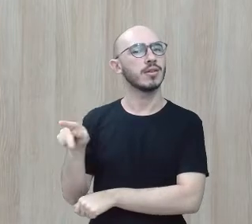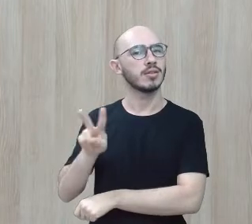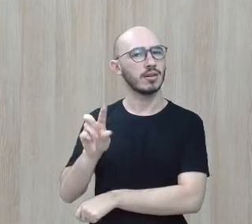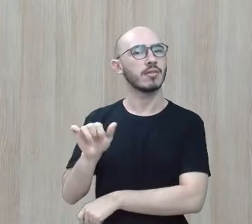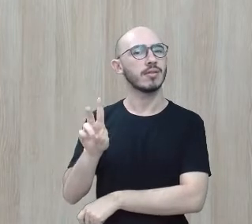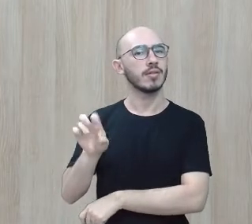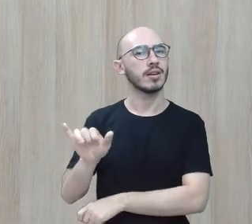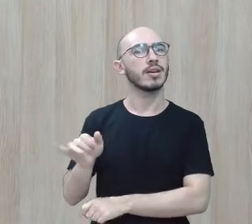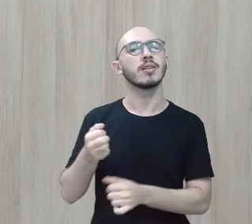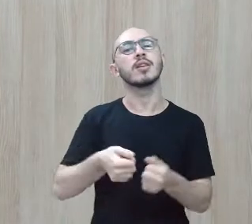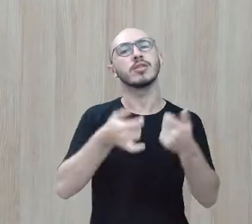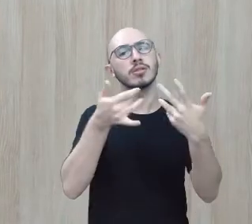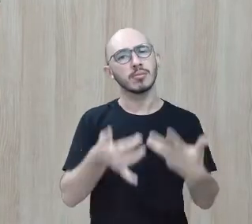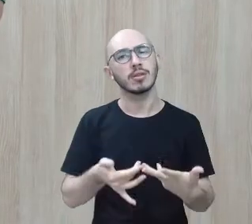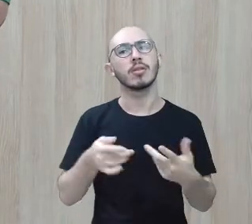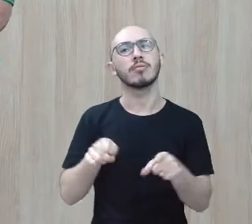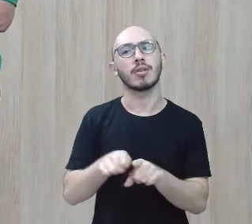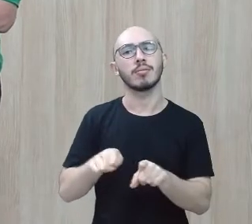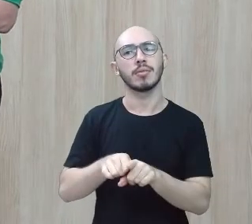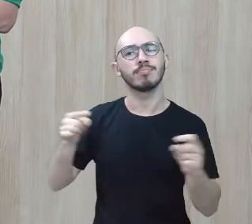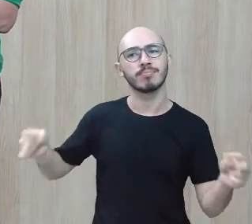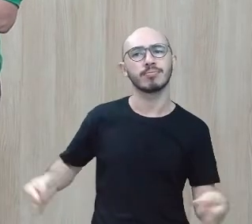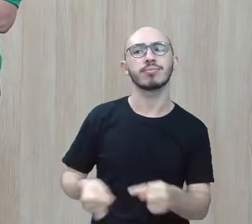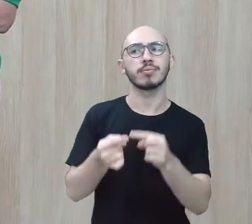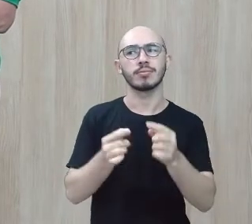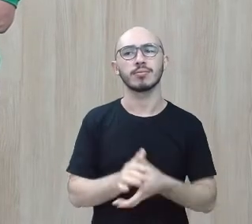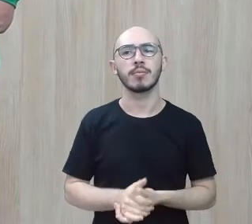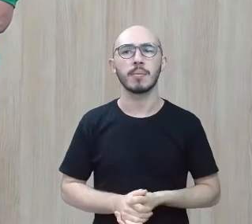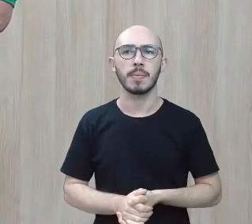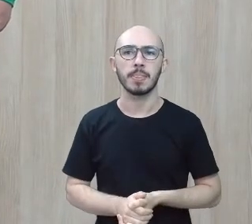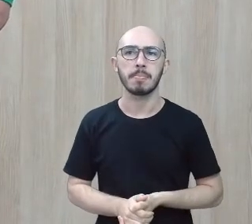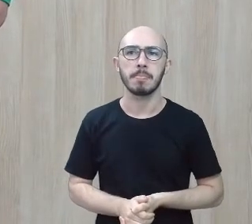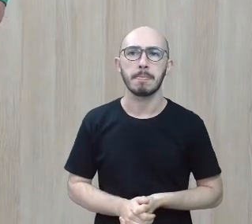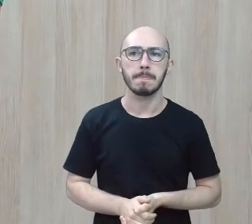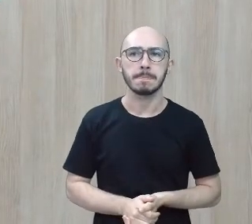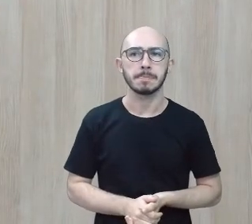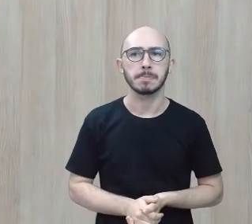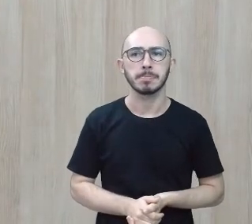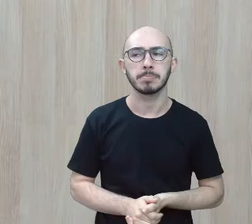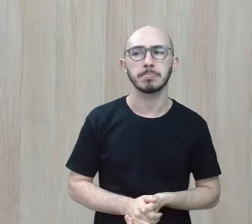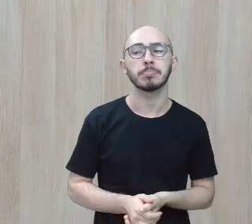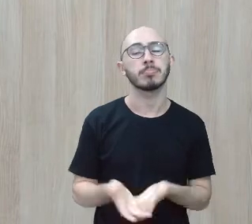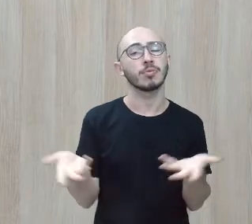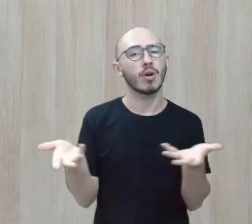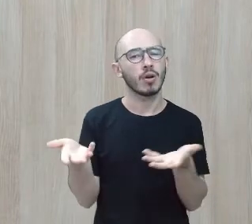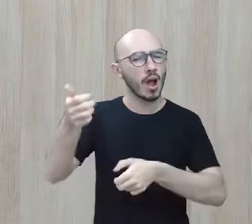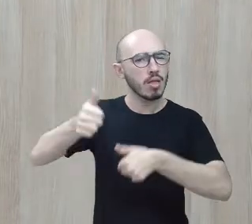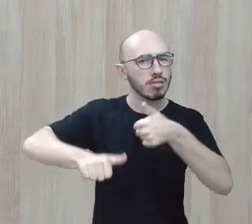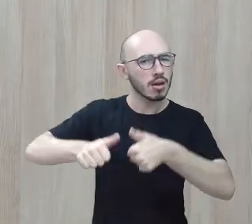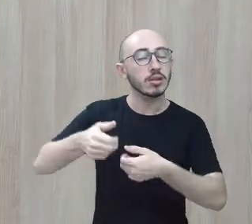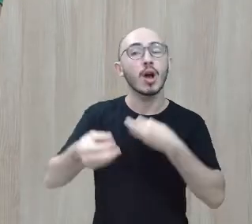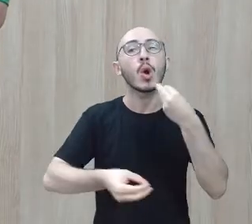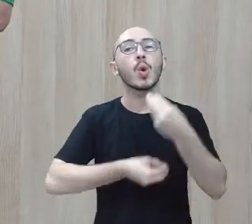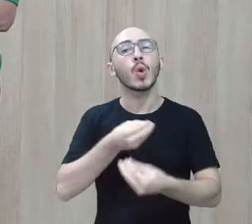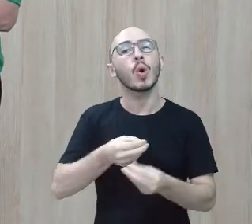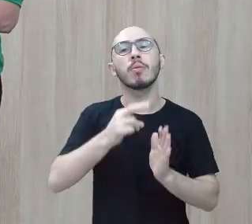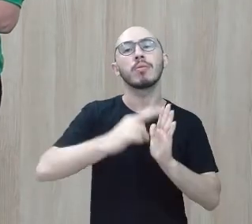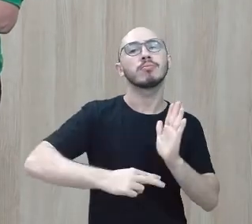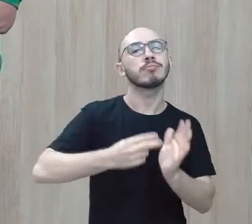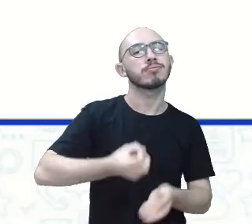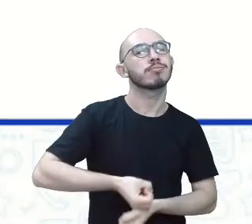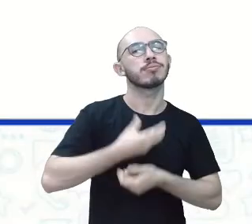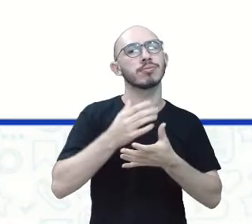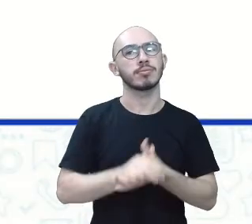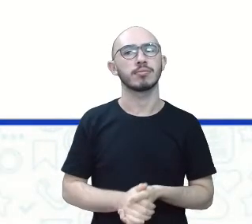Viviane falou e reforçou aí nesse momento. Então, vamos analisar um pouco esse poema lido?